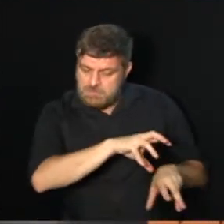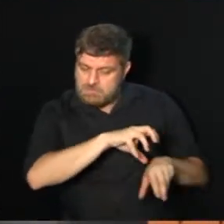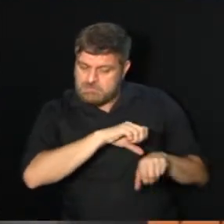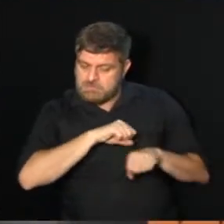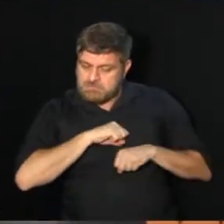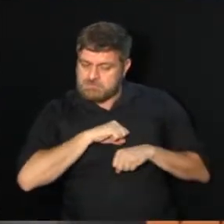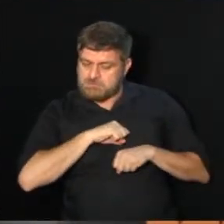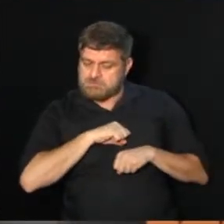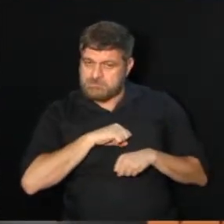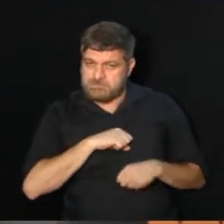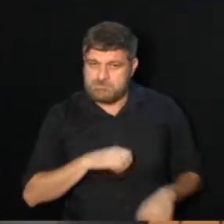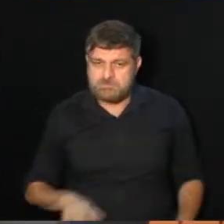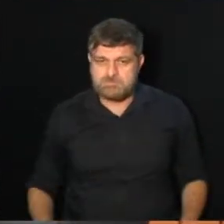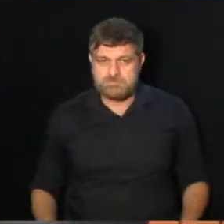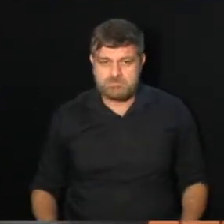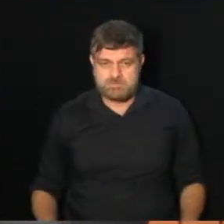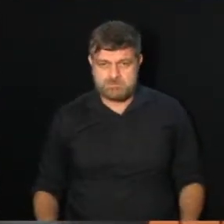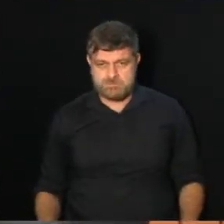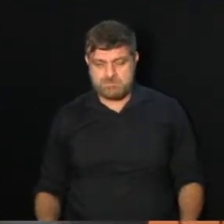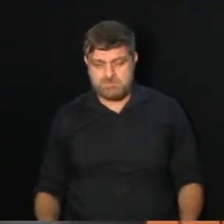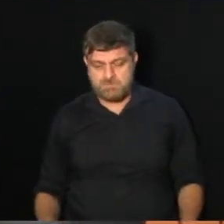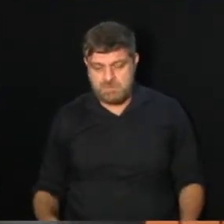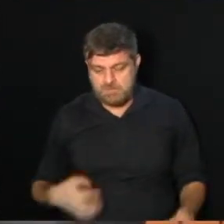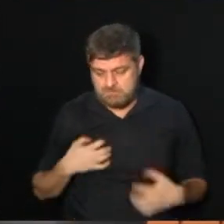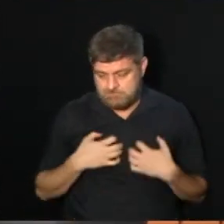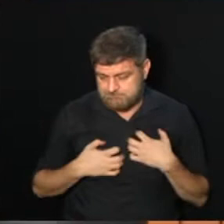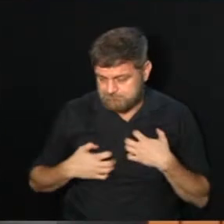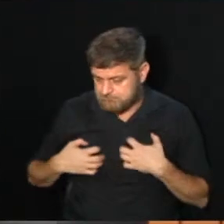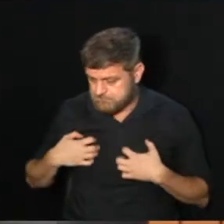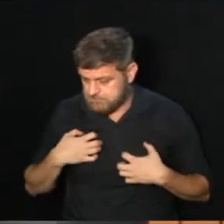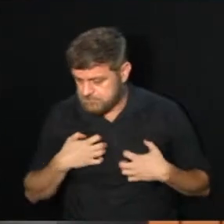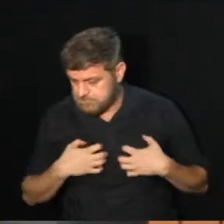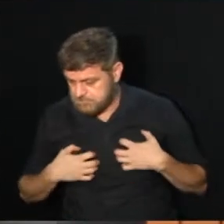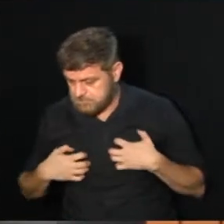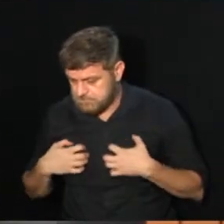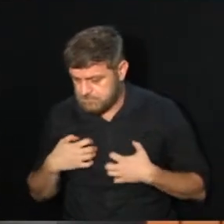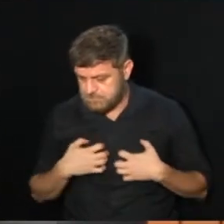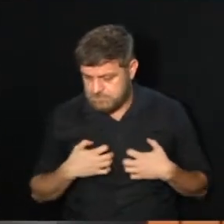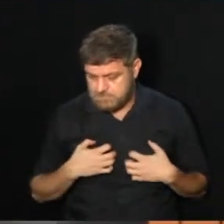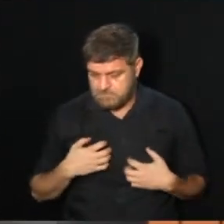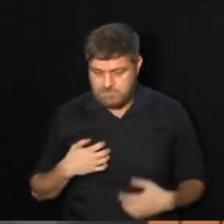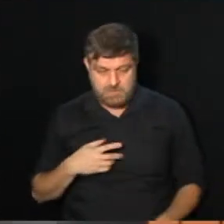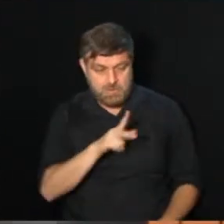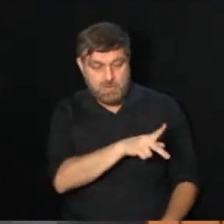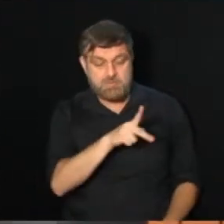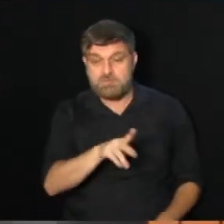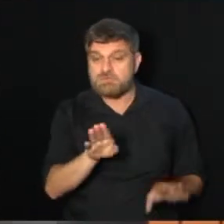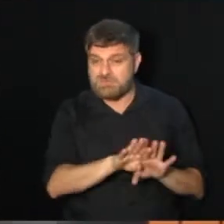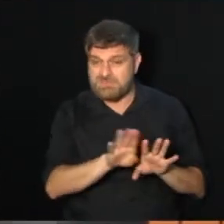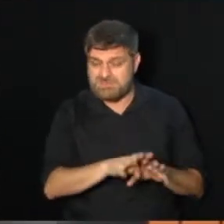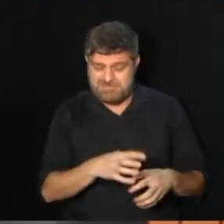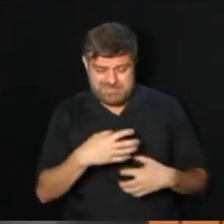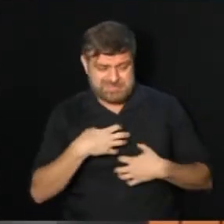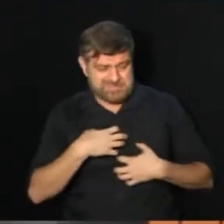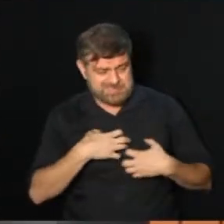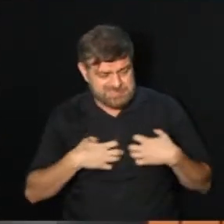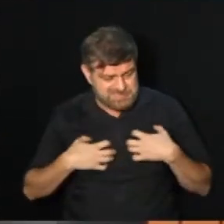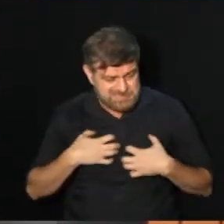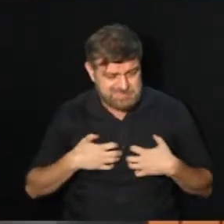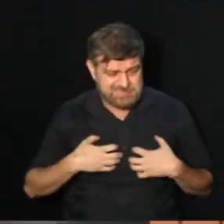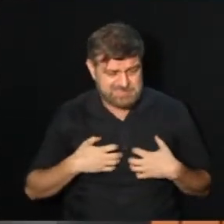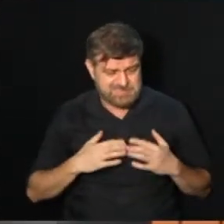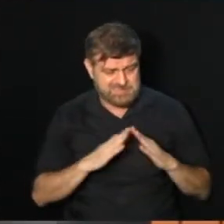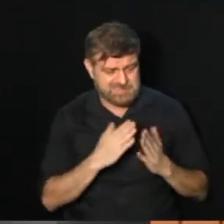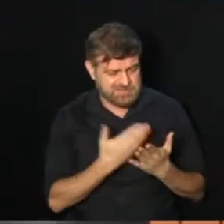nesse filho, reflete na insegurança dele, reflete na posição dos professores, da direção da escola,